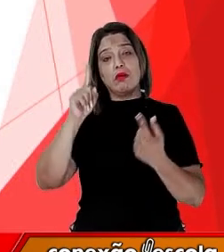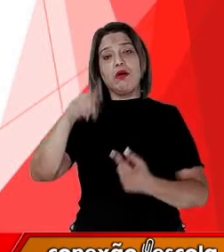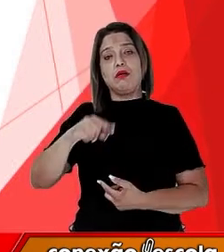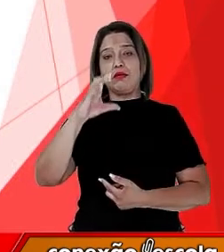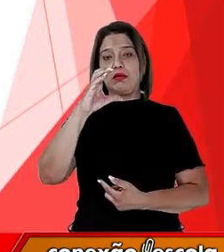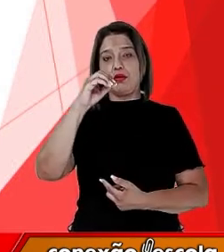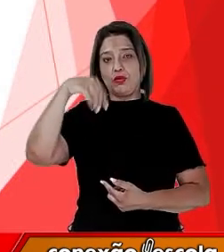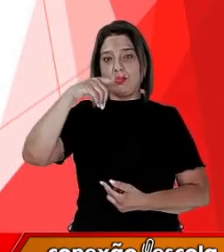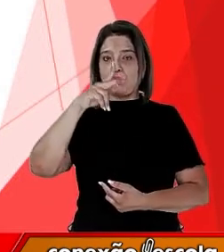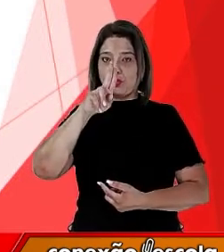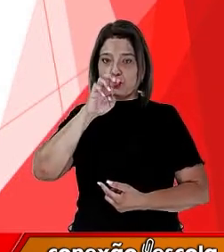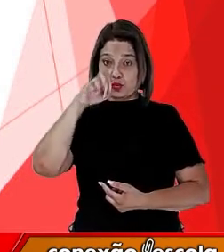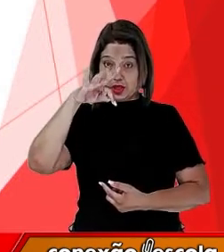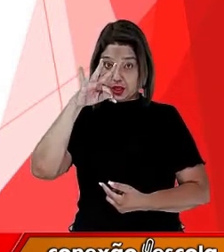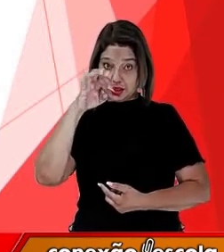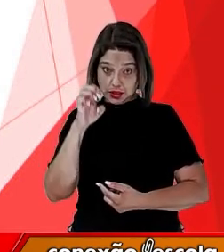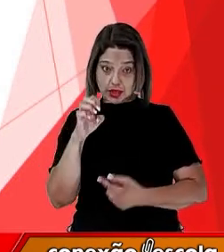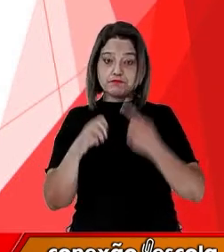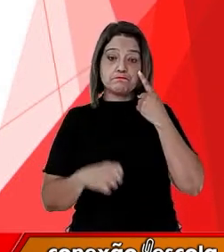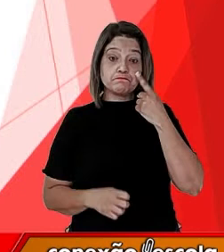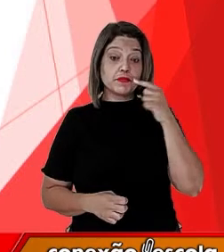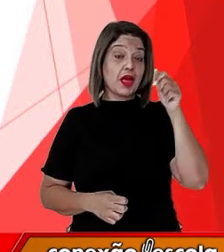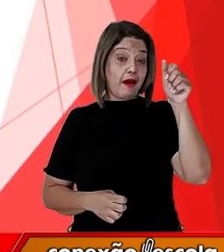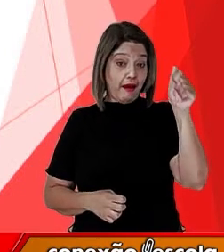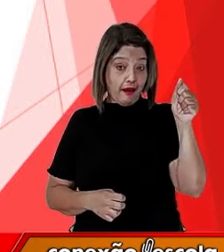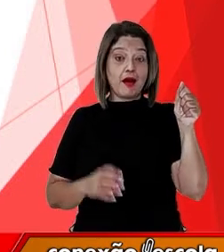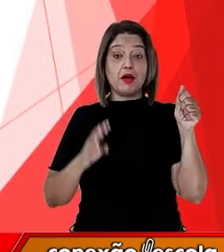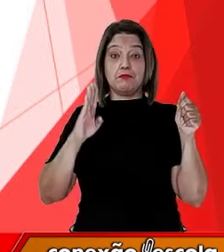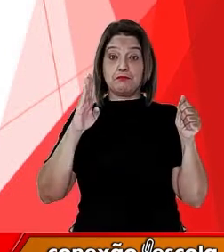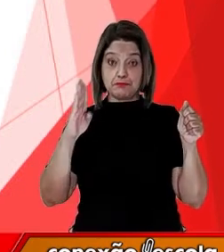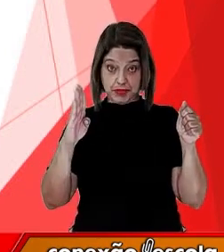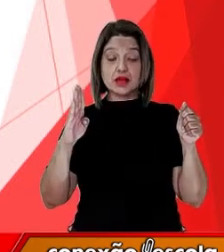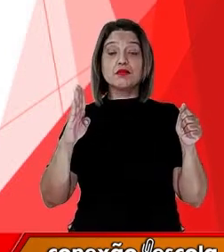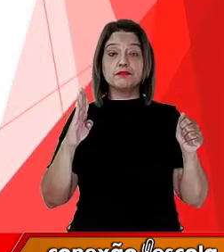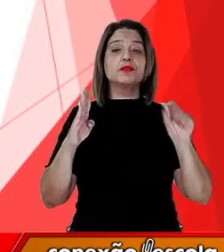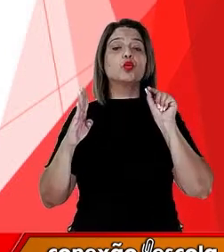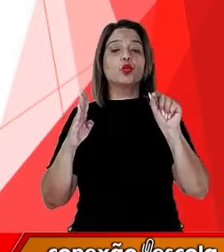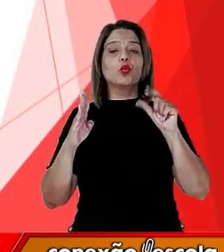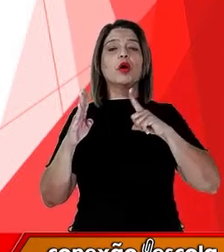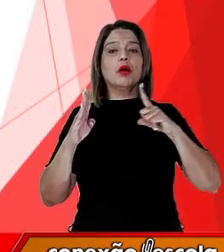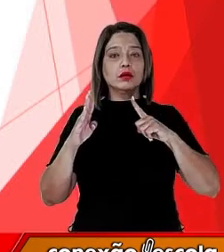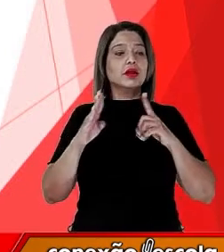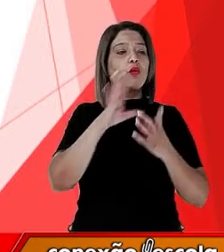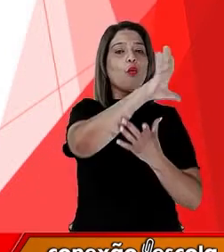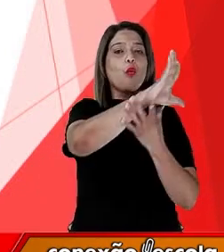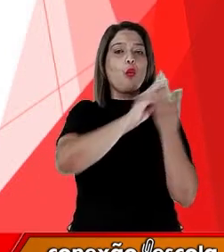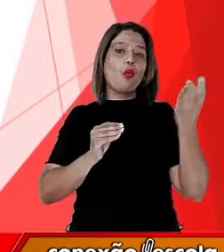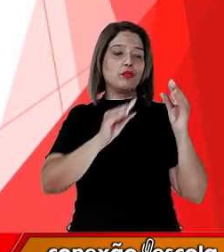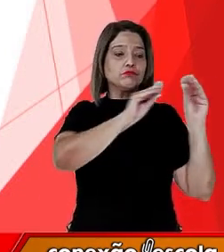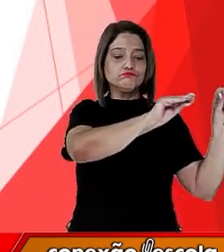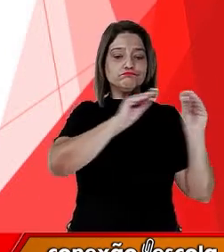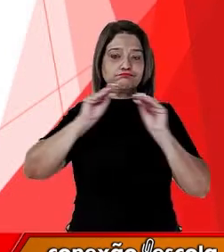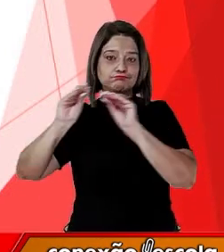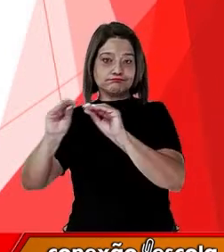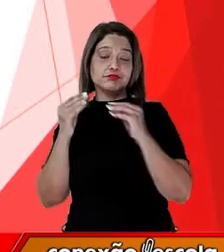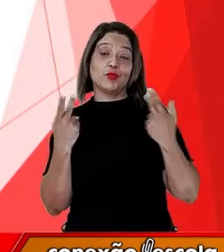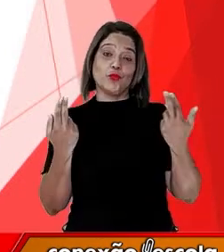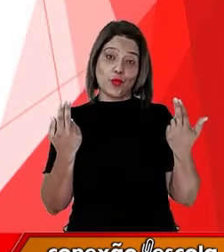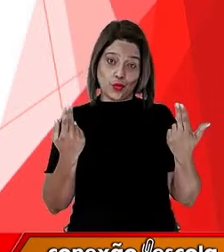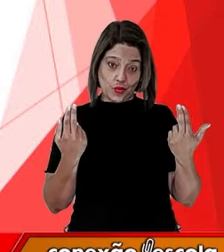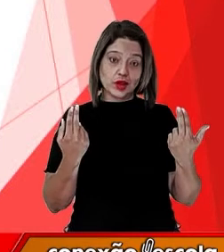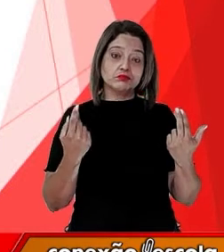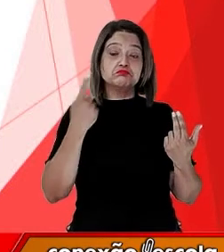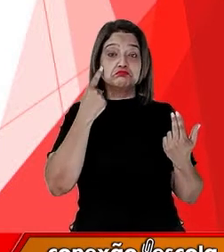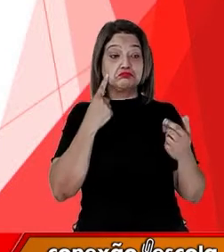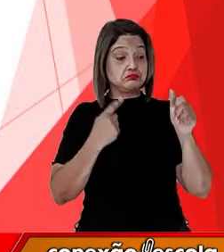A figura A e a figura B, elas estão no movimento de translação. Se você observar, a figura